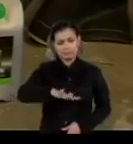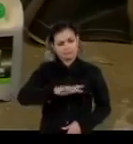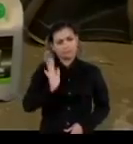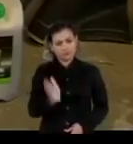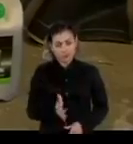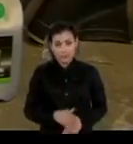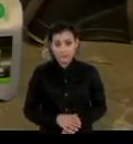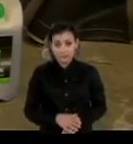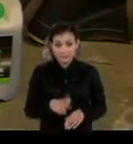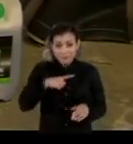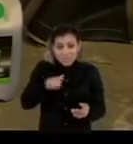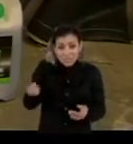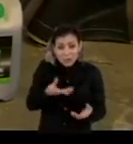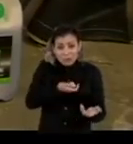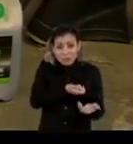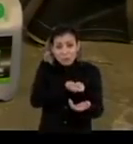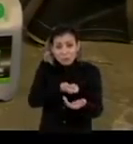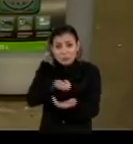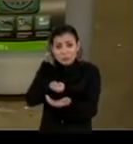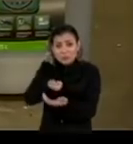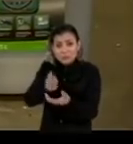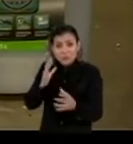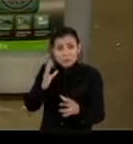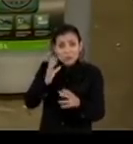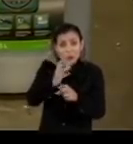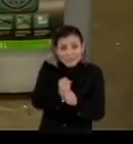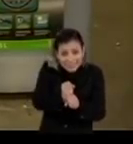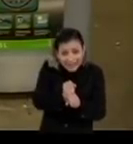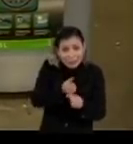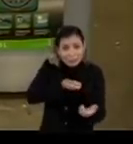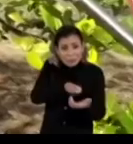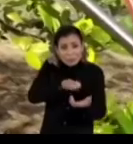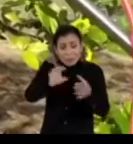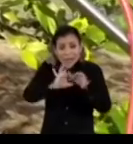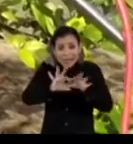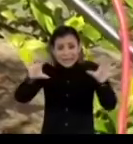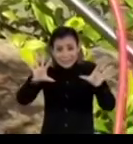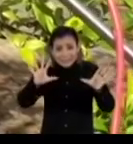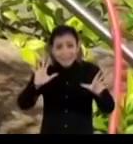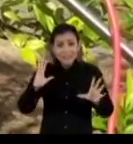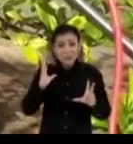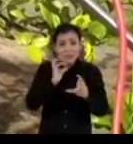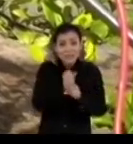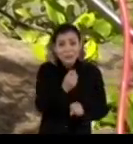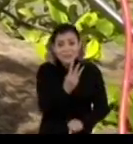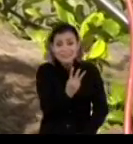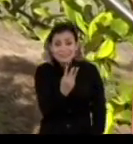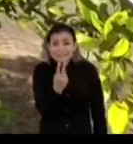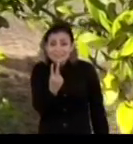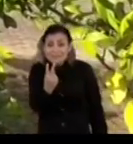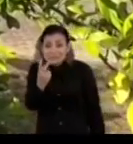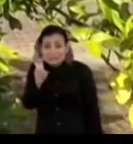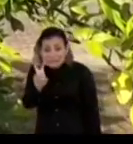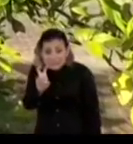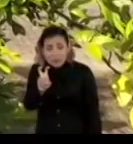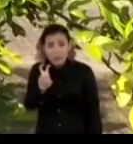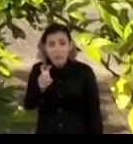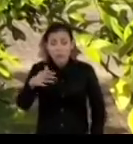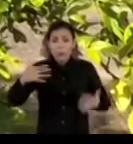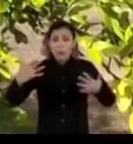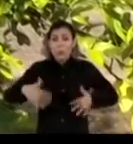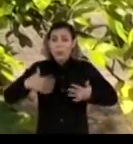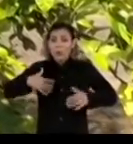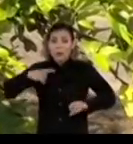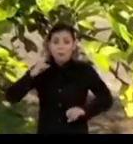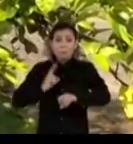mercado. Com os novos registros, o total de agrotóxicos liberados chega a 325 e supera o volume